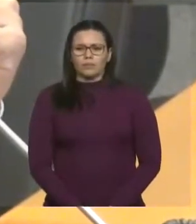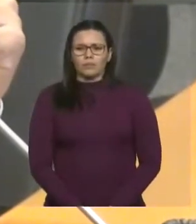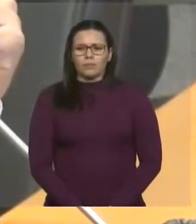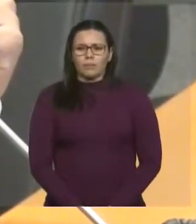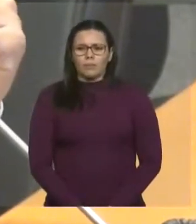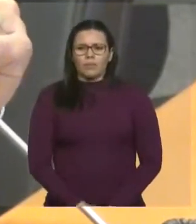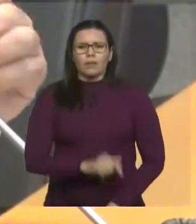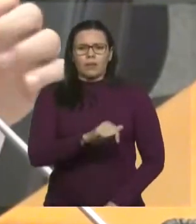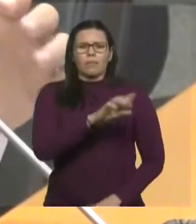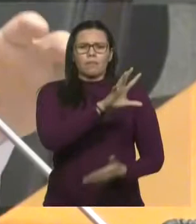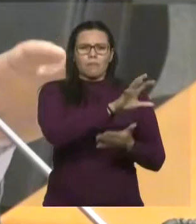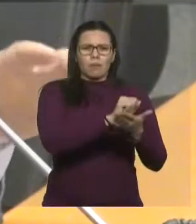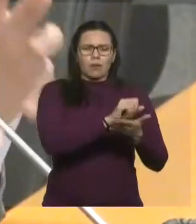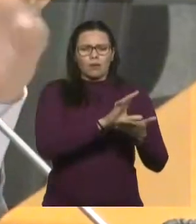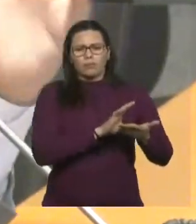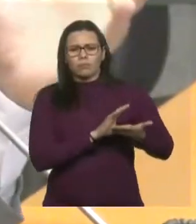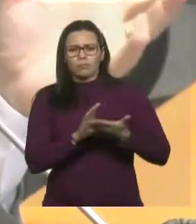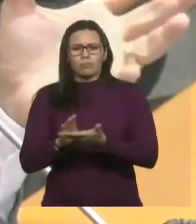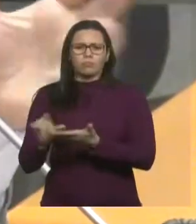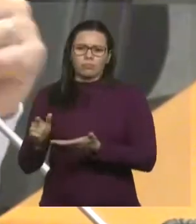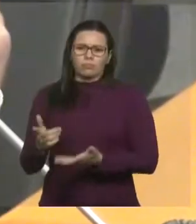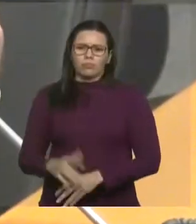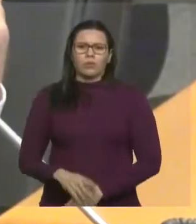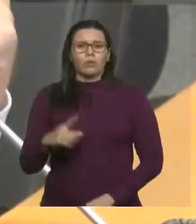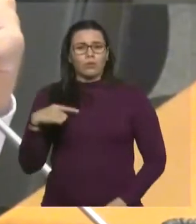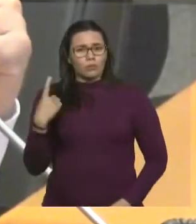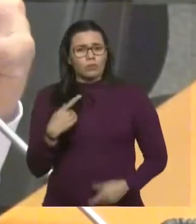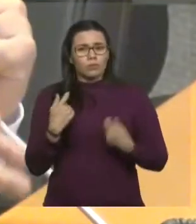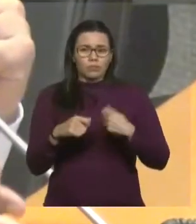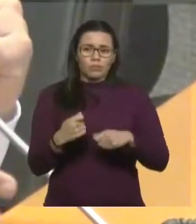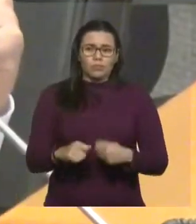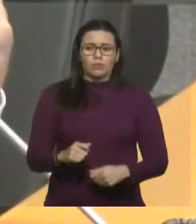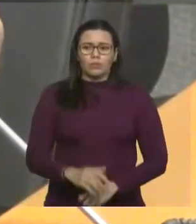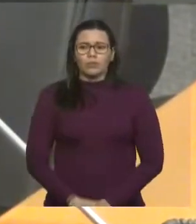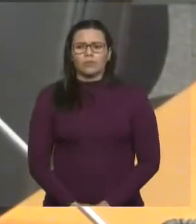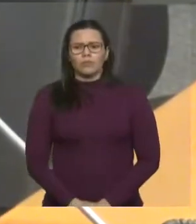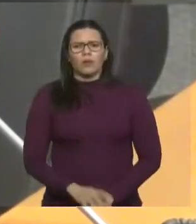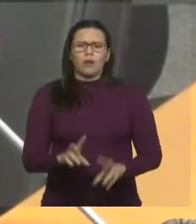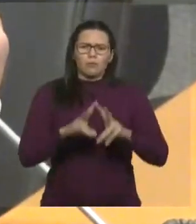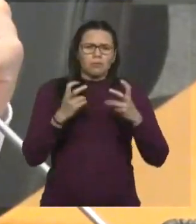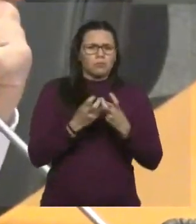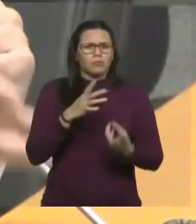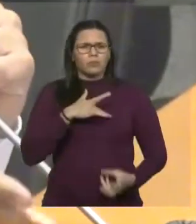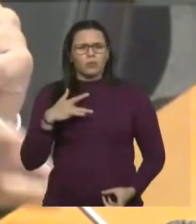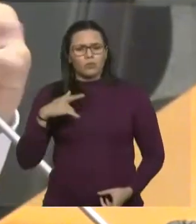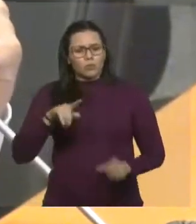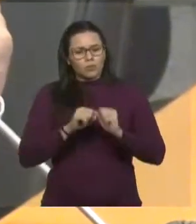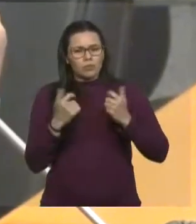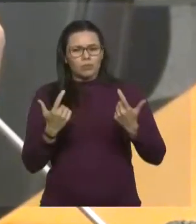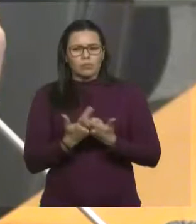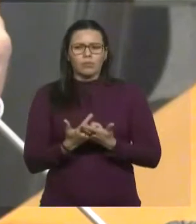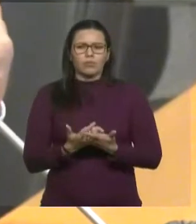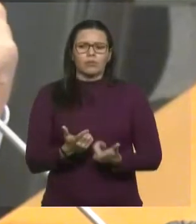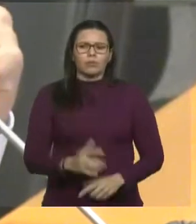no fundo. Então, nós temos que buscar uma solução, fazer através da Comissão de Saúde, capitaneada por Vossa